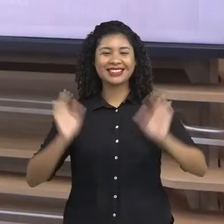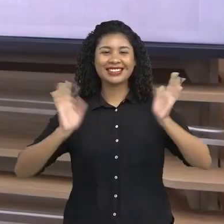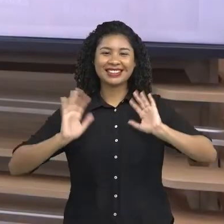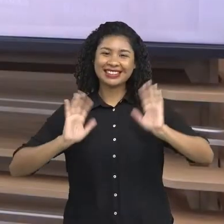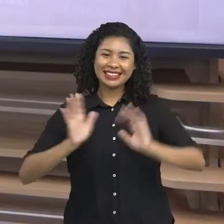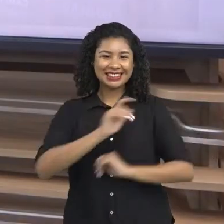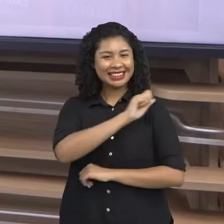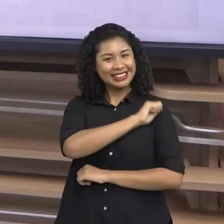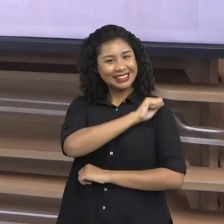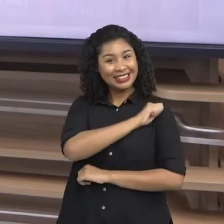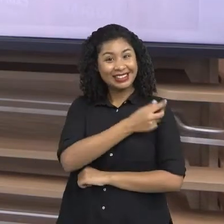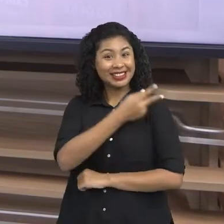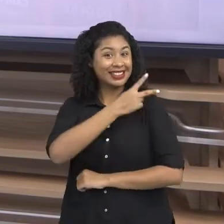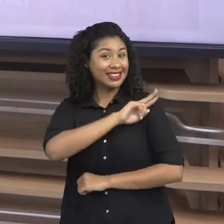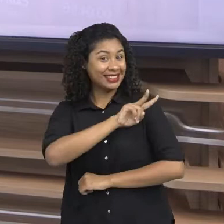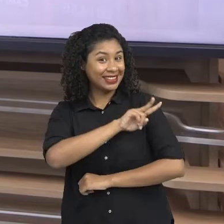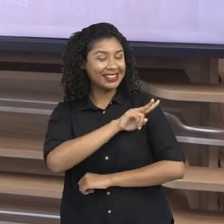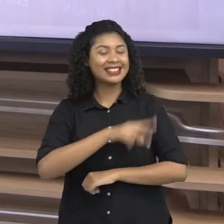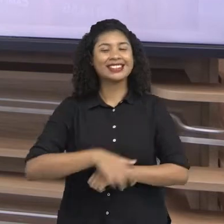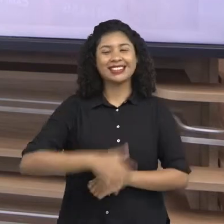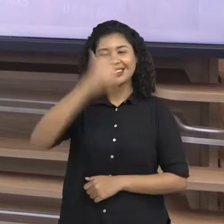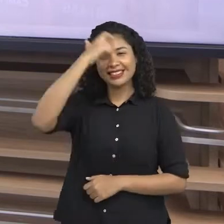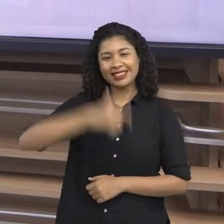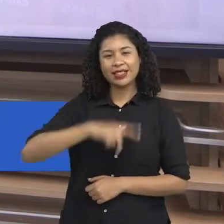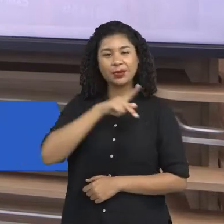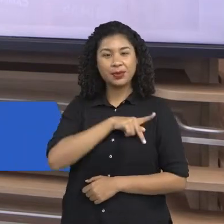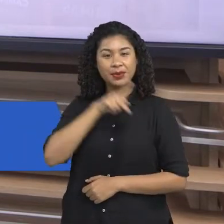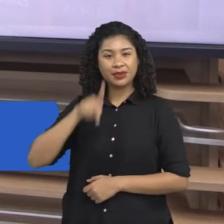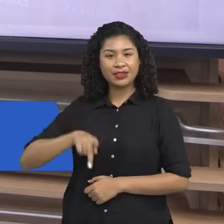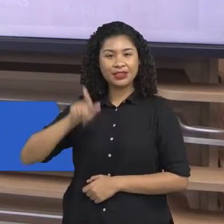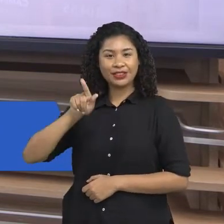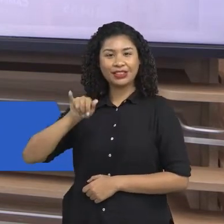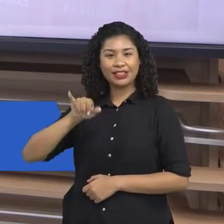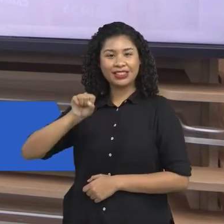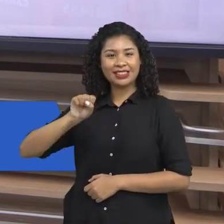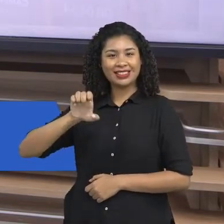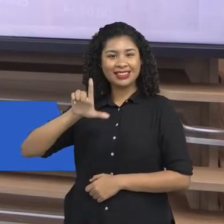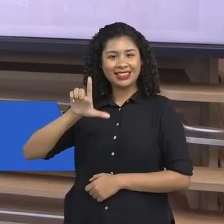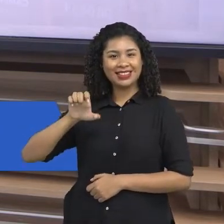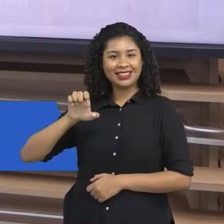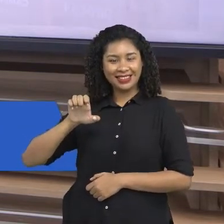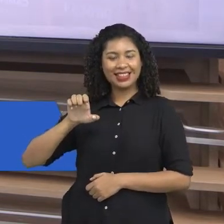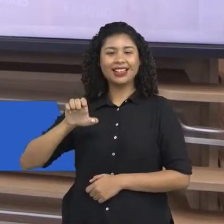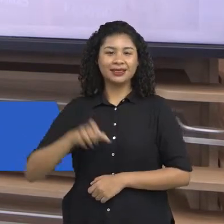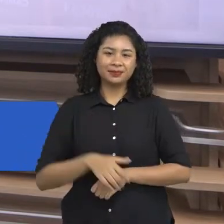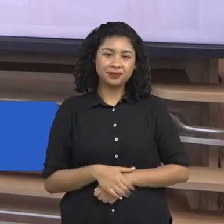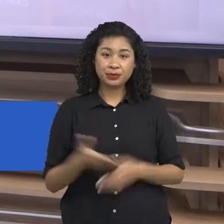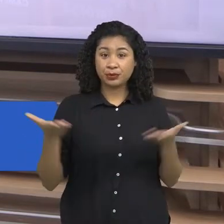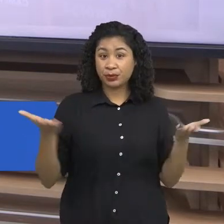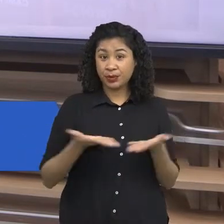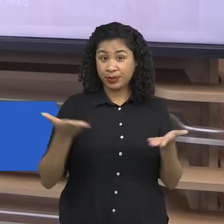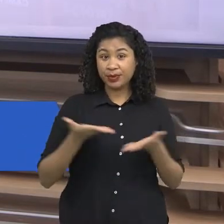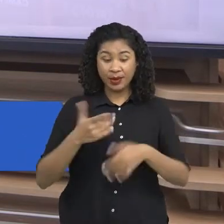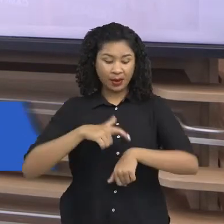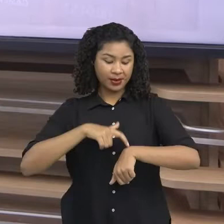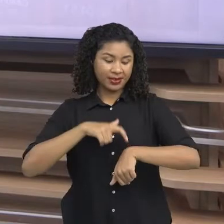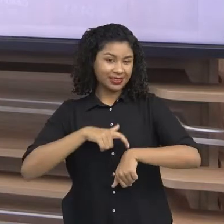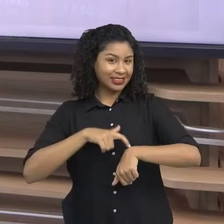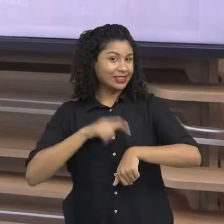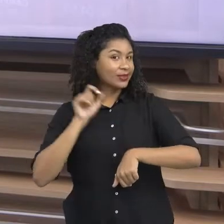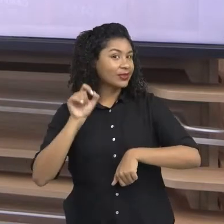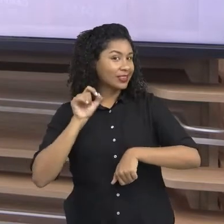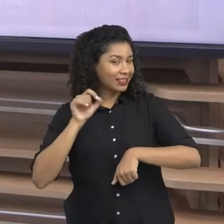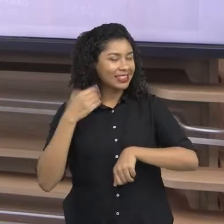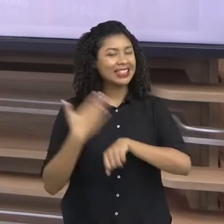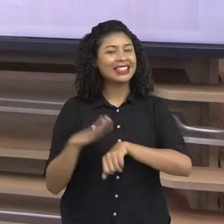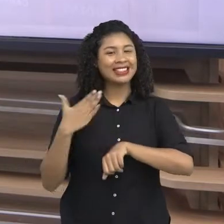Olá, alunos do segundo ano, sou a professora Gisele Palmeira. Chegou o momento do praticando de